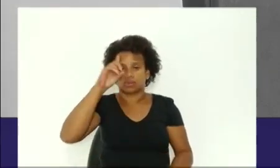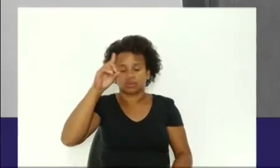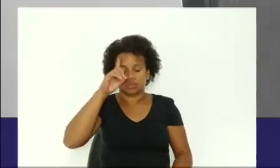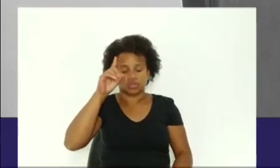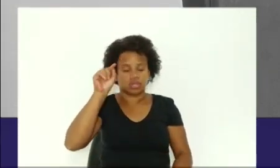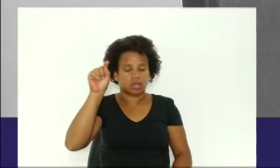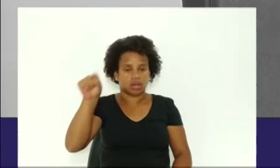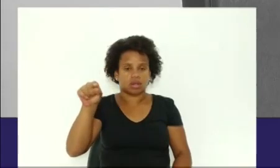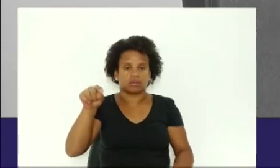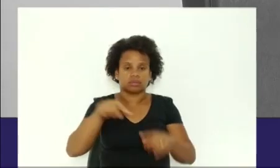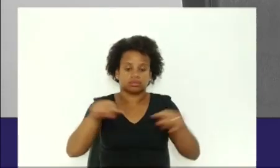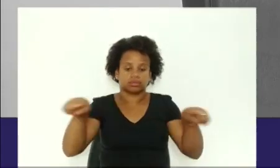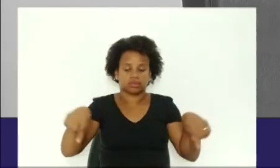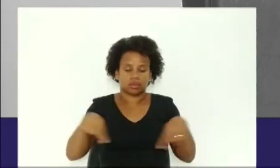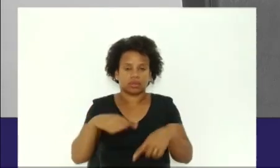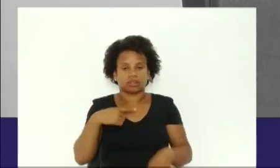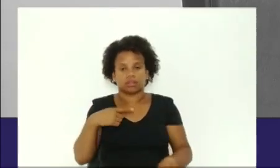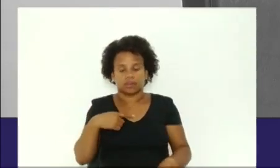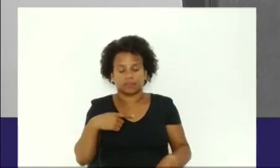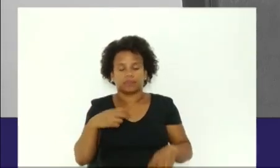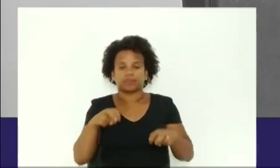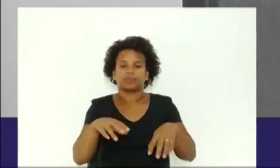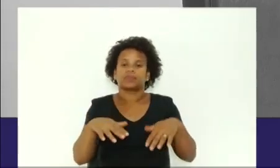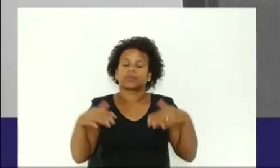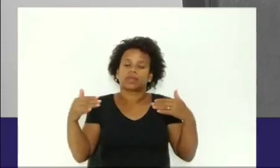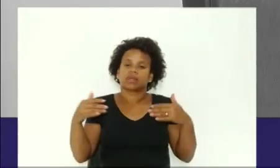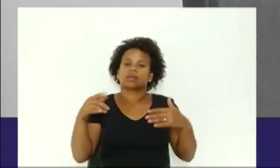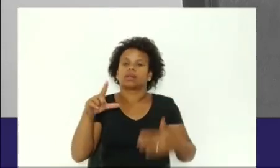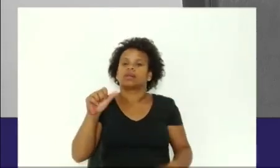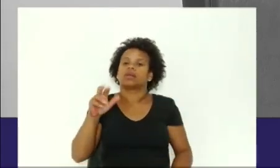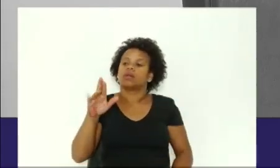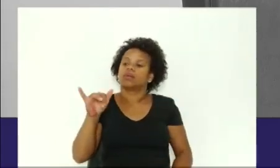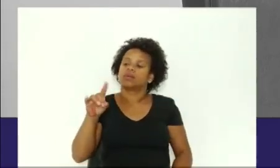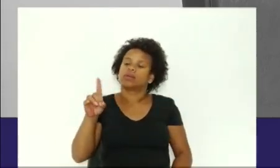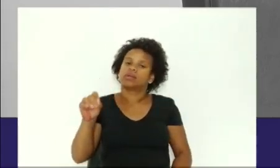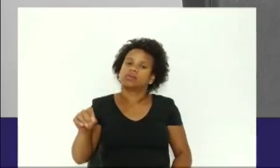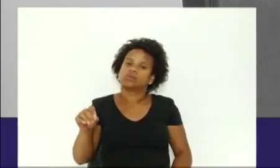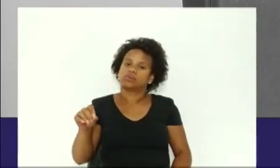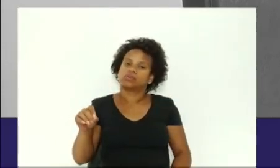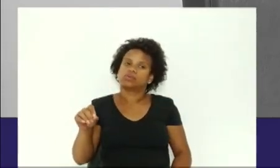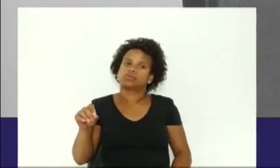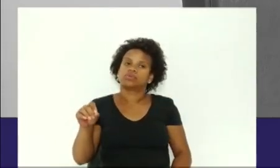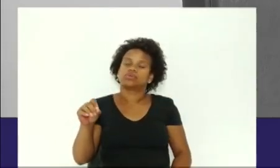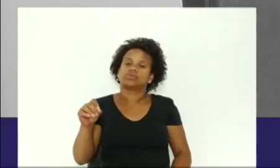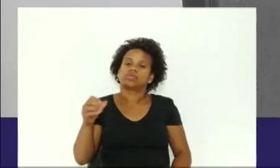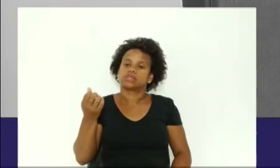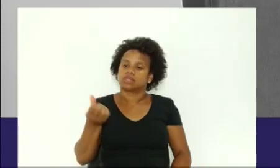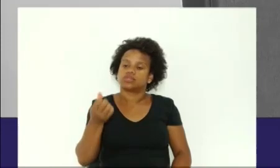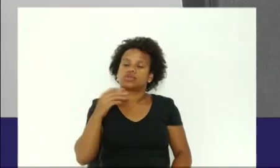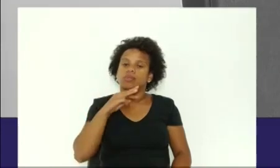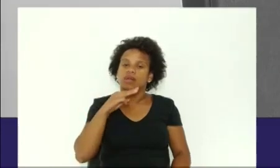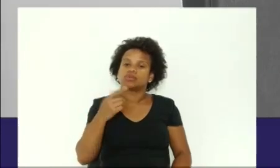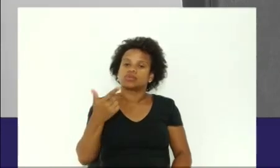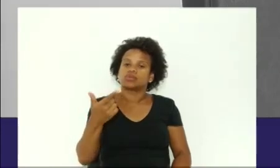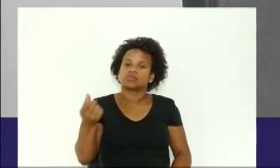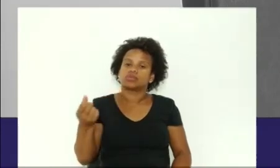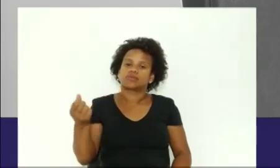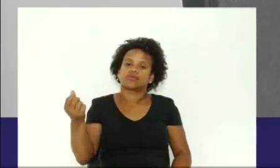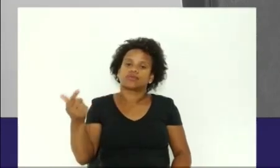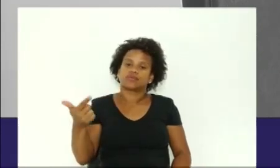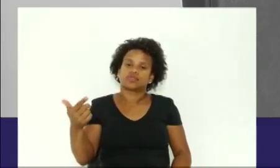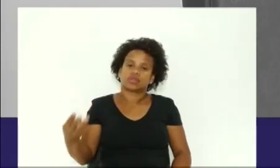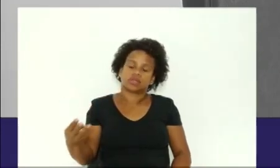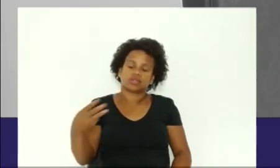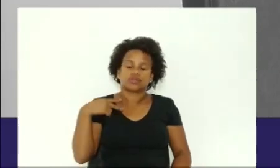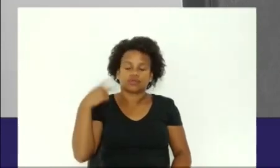referida quadra. Plenário, vereador Laurindo Isidoro Jaqueta, 6 de março de 2023, vereadora